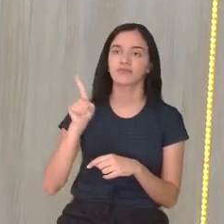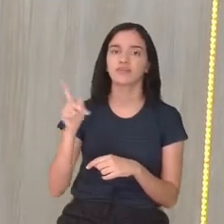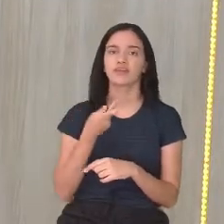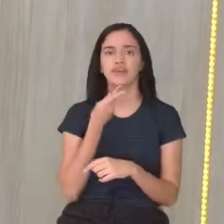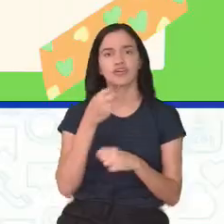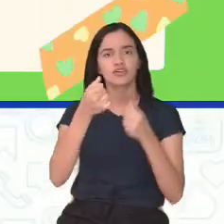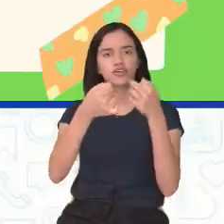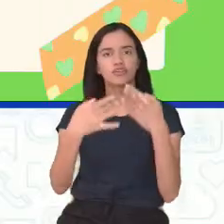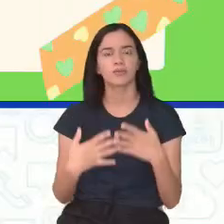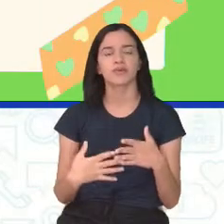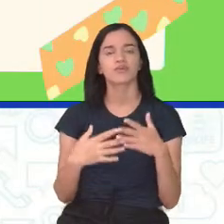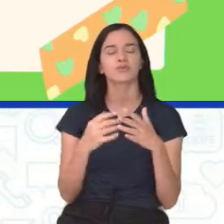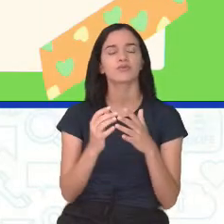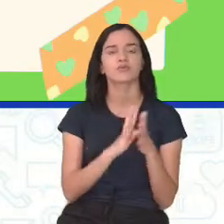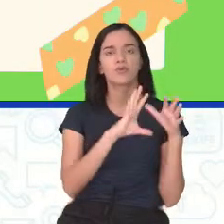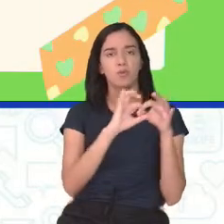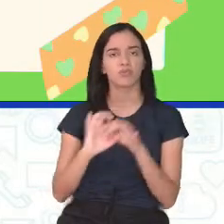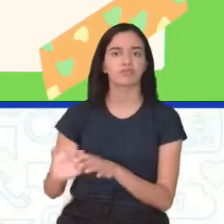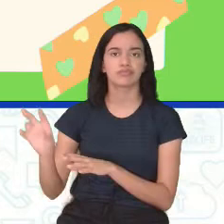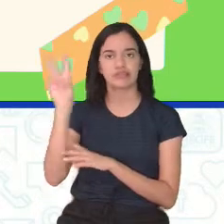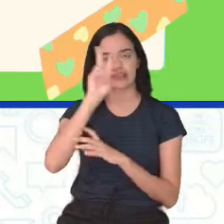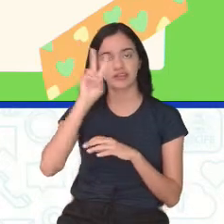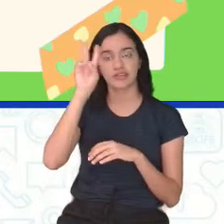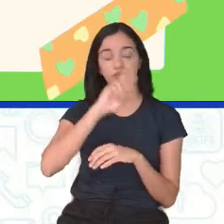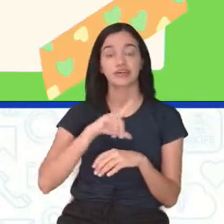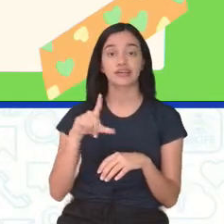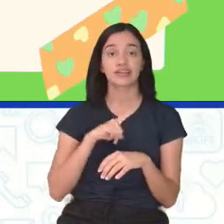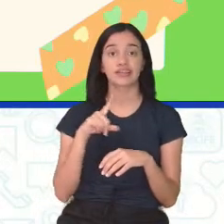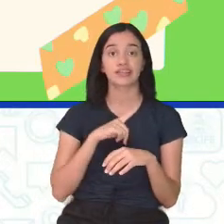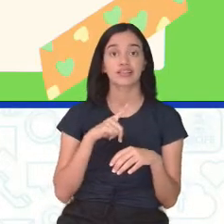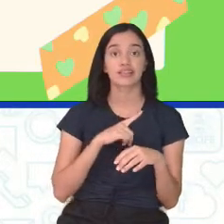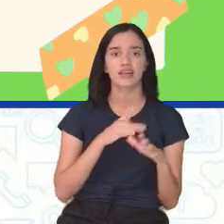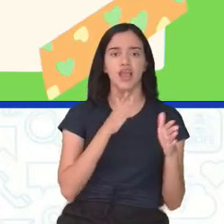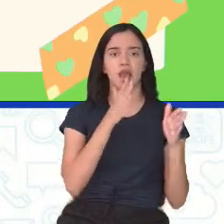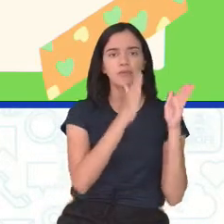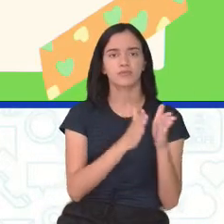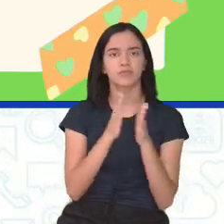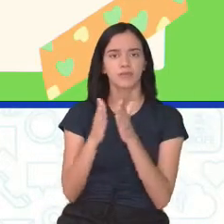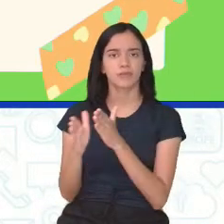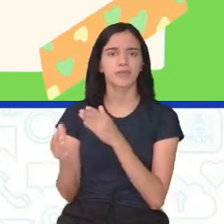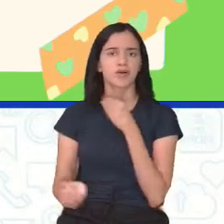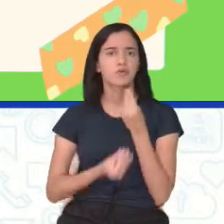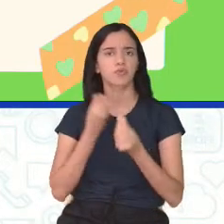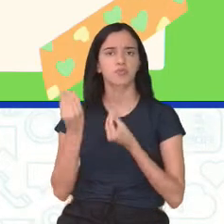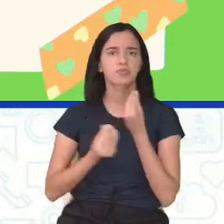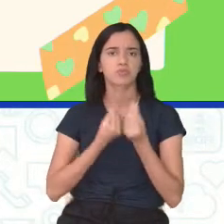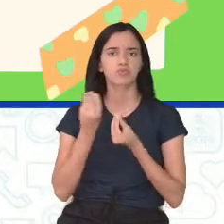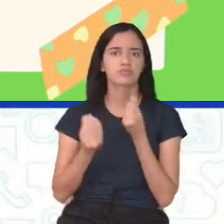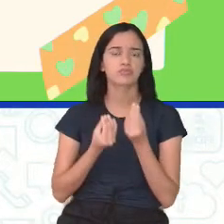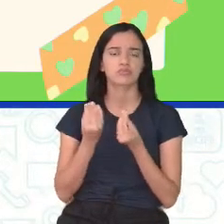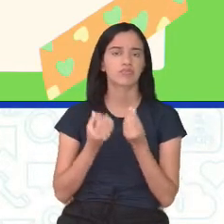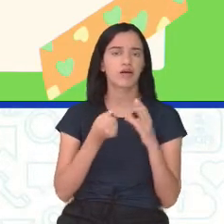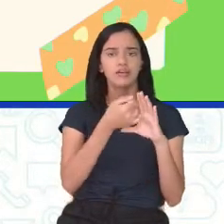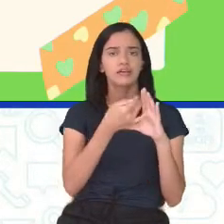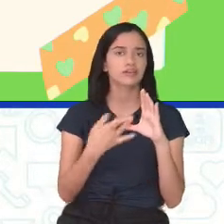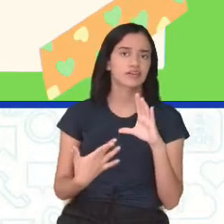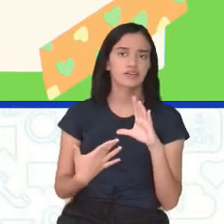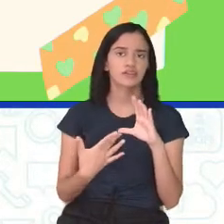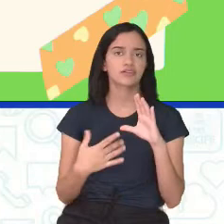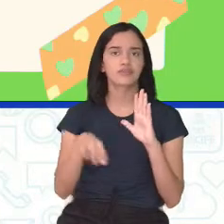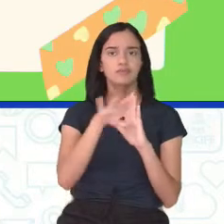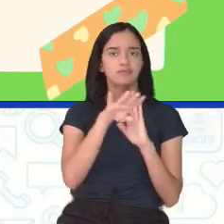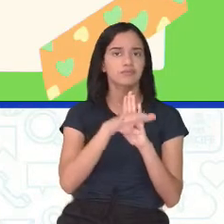falou desse contexto histórico e aí a gente tem as classificações, né? Como é que a gente pode classificar aí